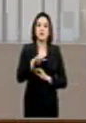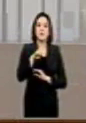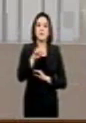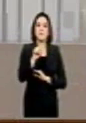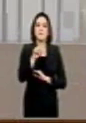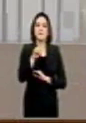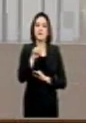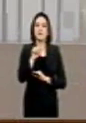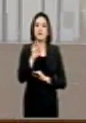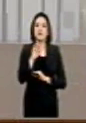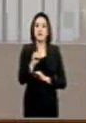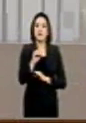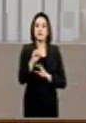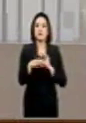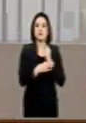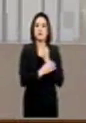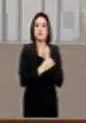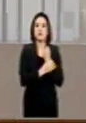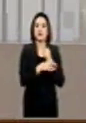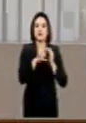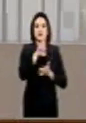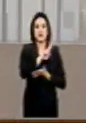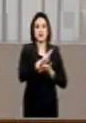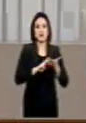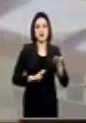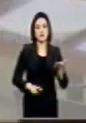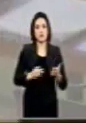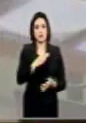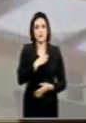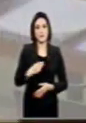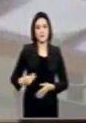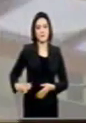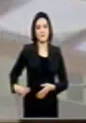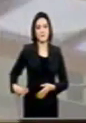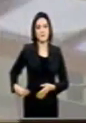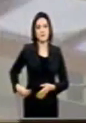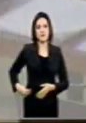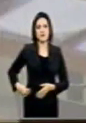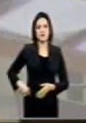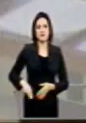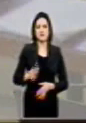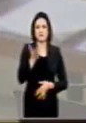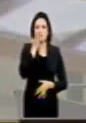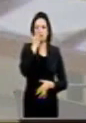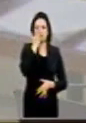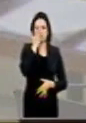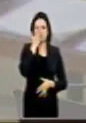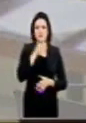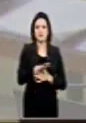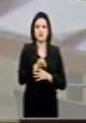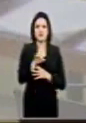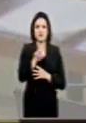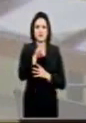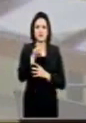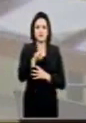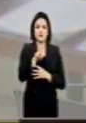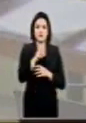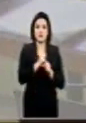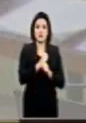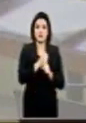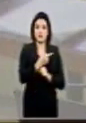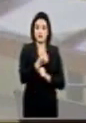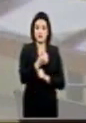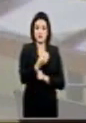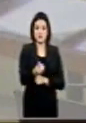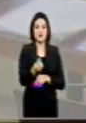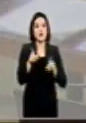33.984 da relatoria do eminente ministro Dias Toffoli, julgado em 5 de abril de 2016, também se assentou: